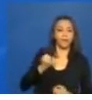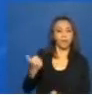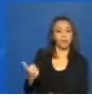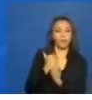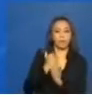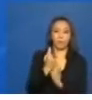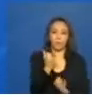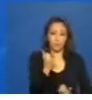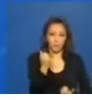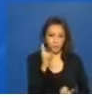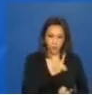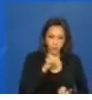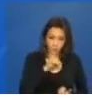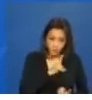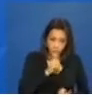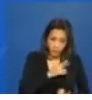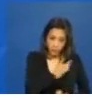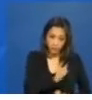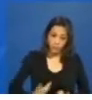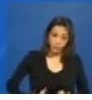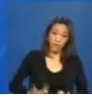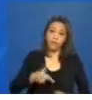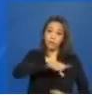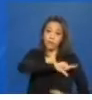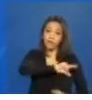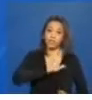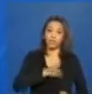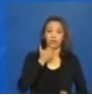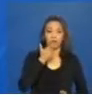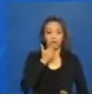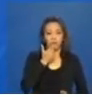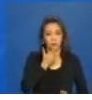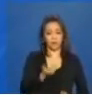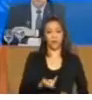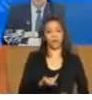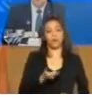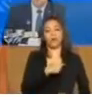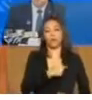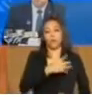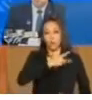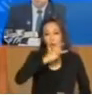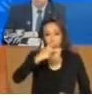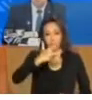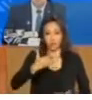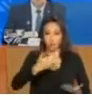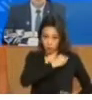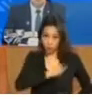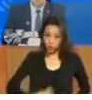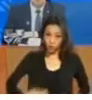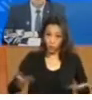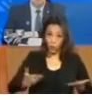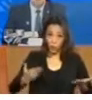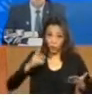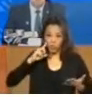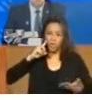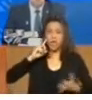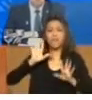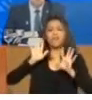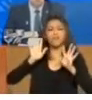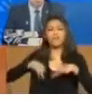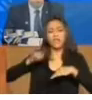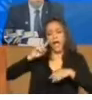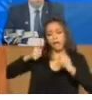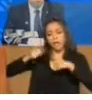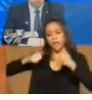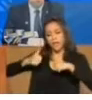emergencial. Mas, como foi dito pelo ministro Onyx, hoje está na fase final de análise desses dados para garantir